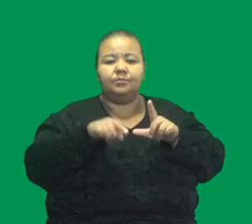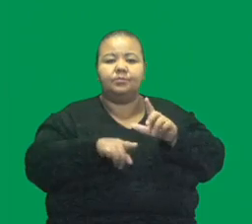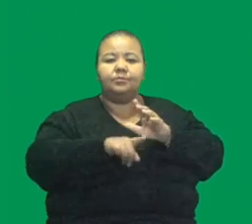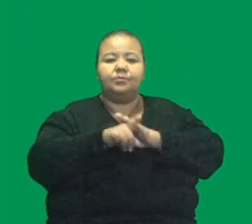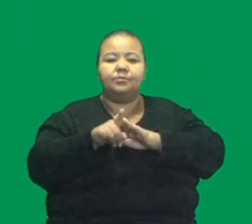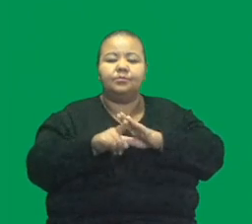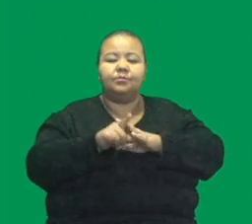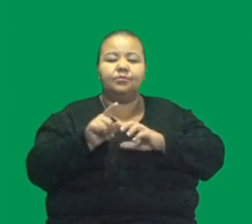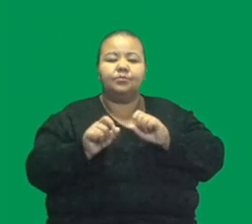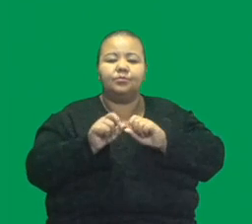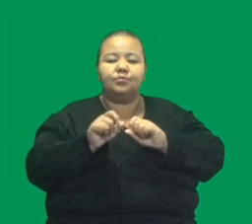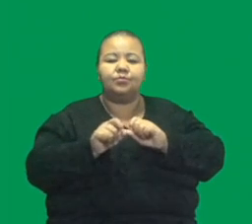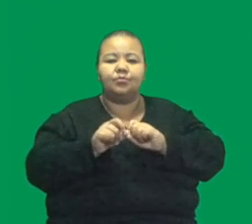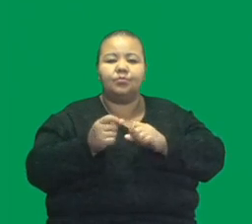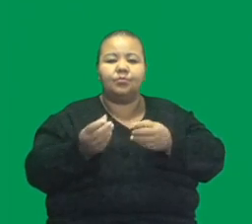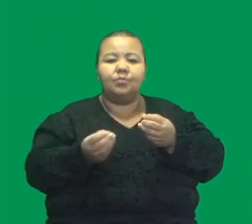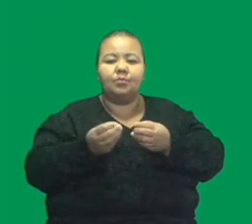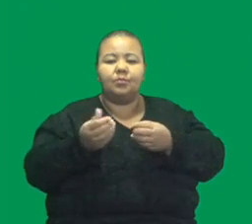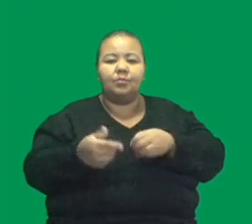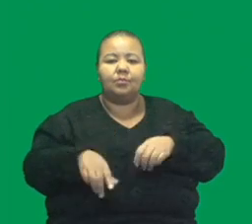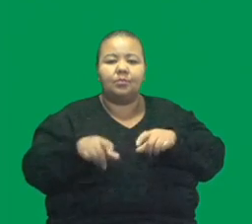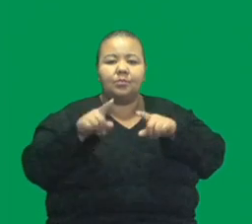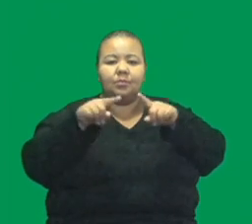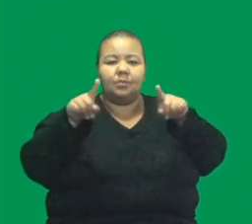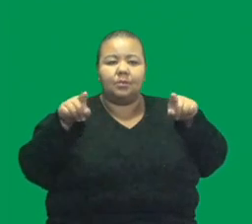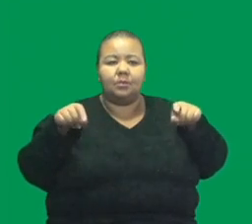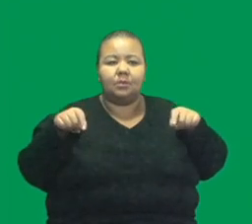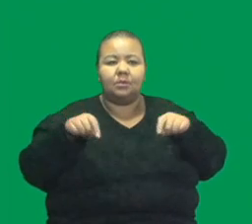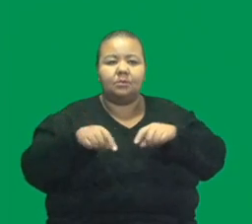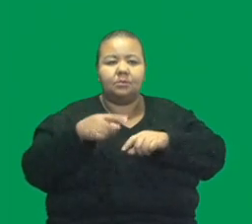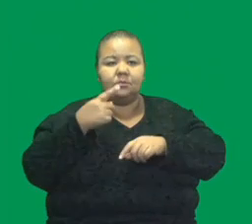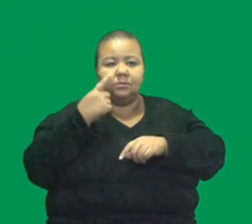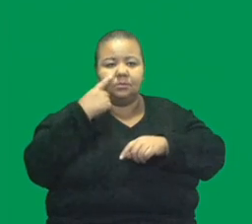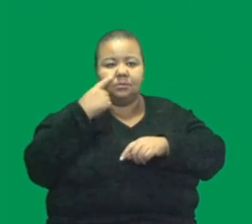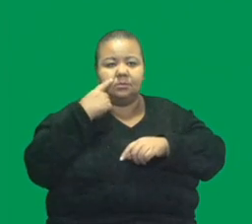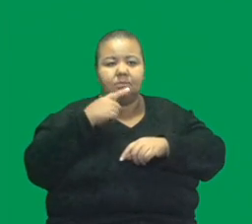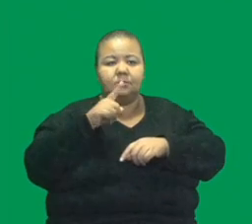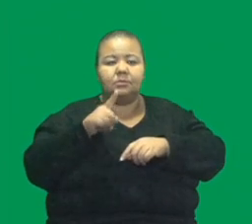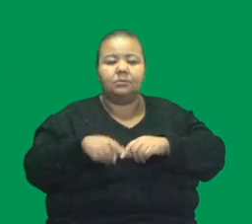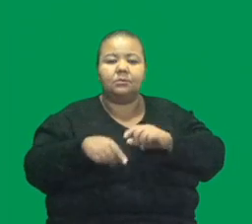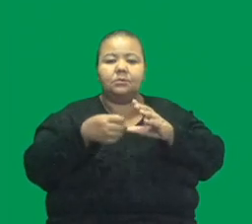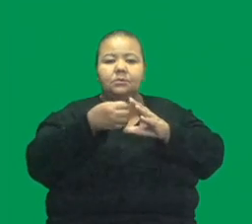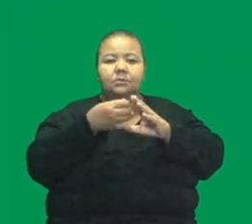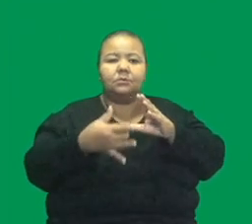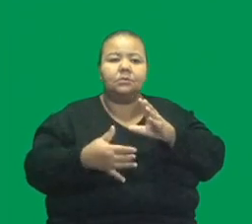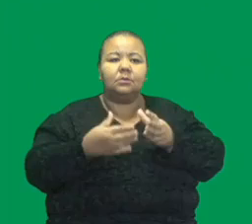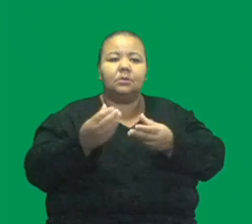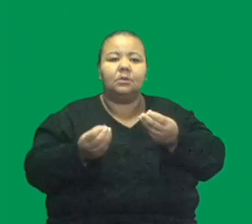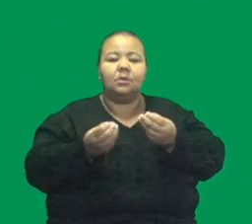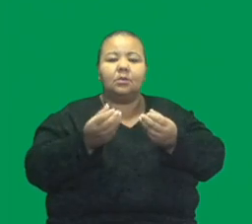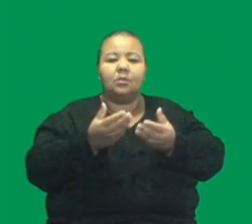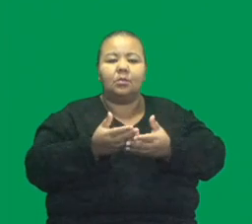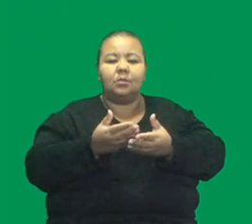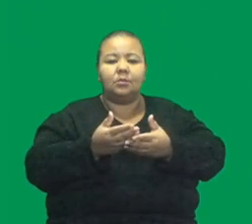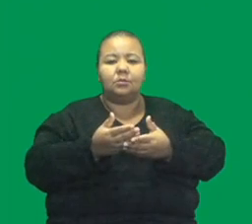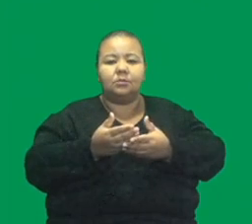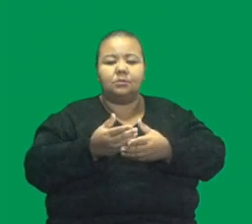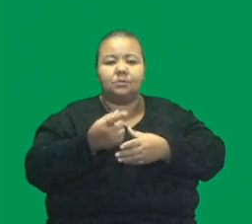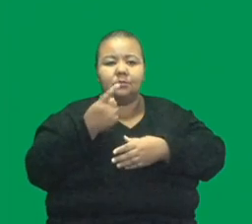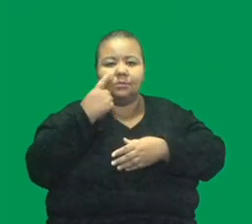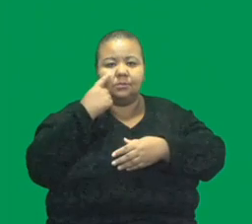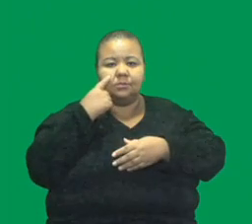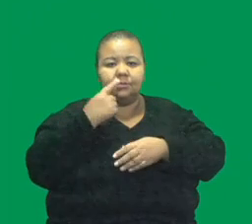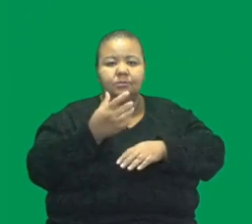é o seguinte: como a matriz, então veja essa matriz, pode ser classificada? Então, analise